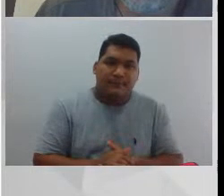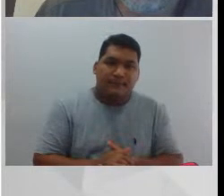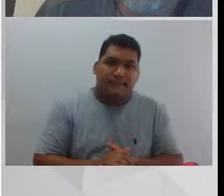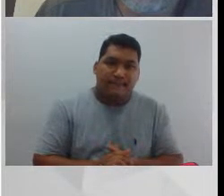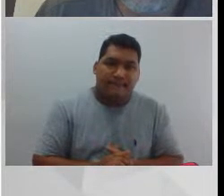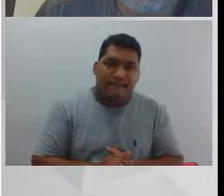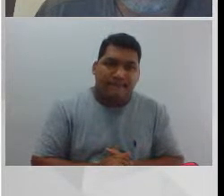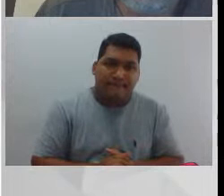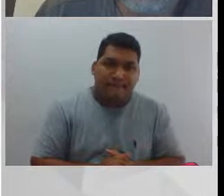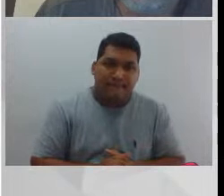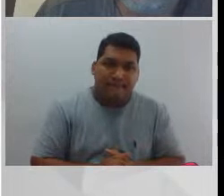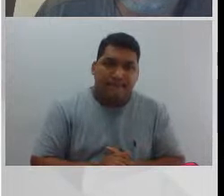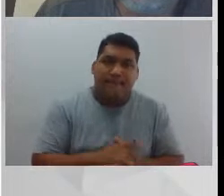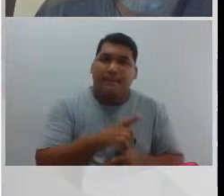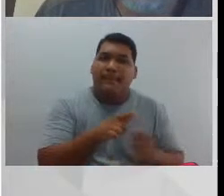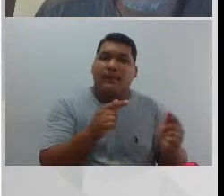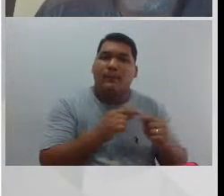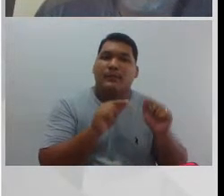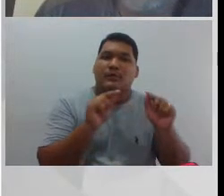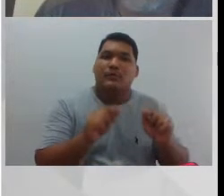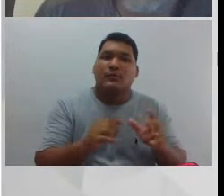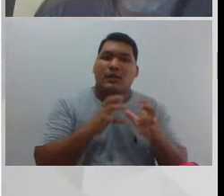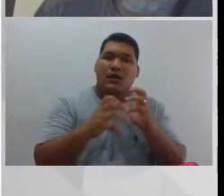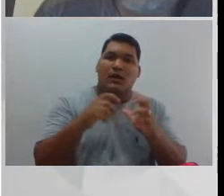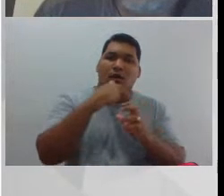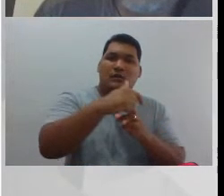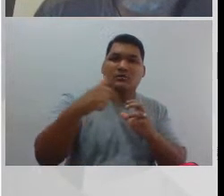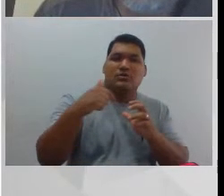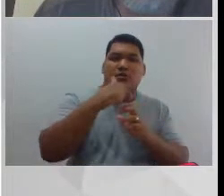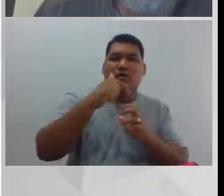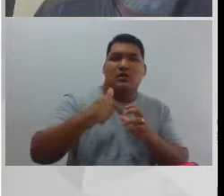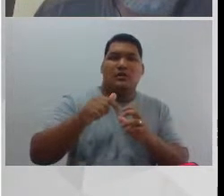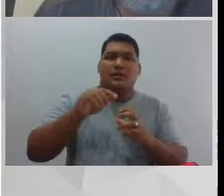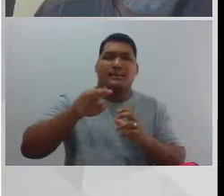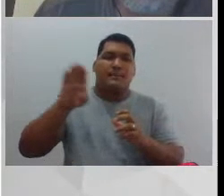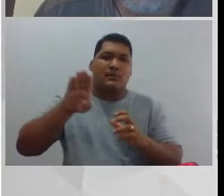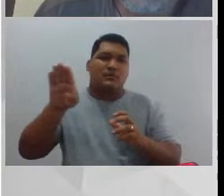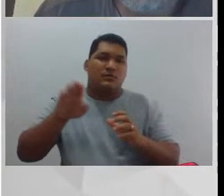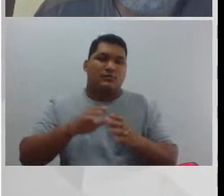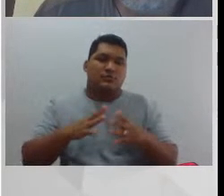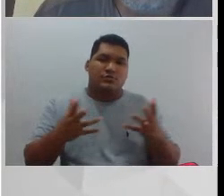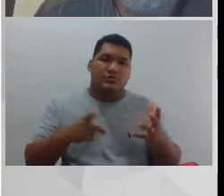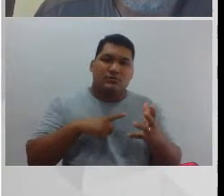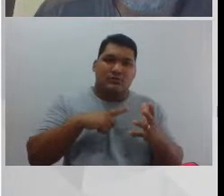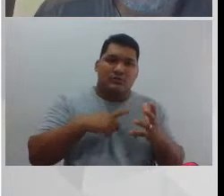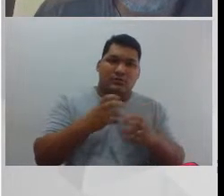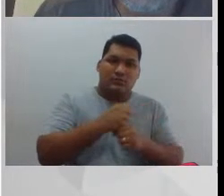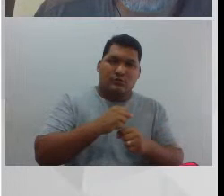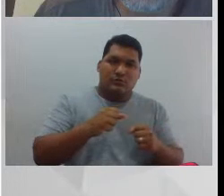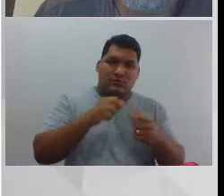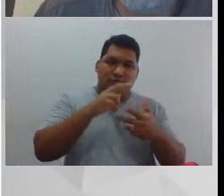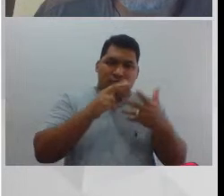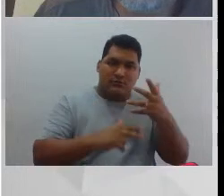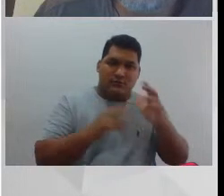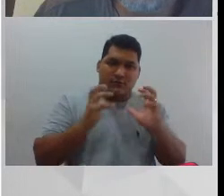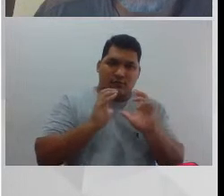O conceito era das redes neurais biológicas. Então, quando tenho dois neurônios ligados uns com os outros, e